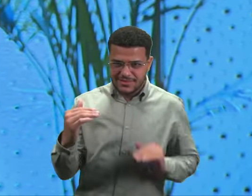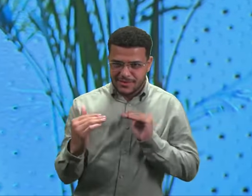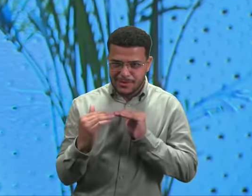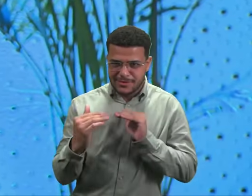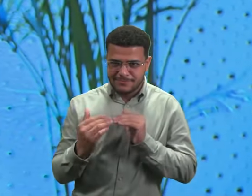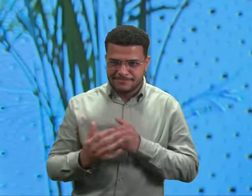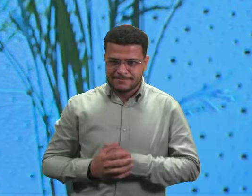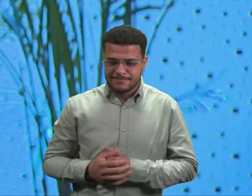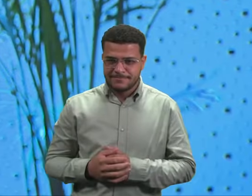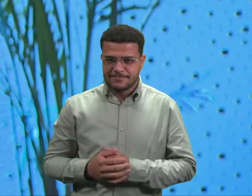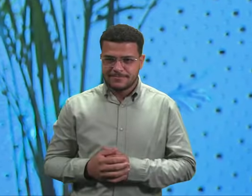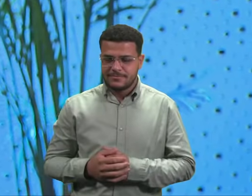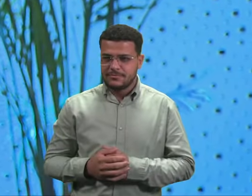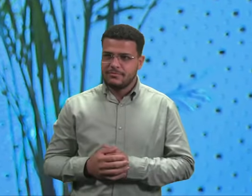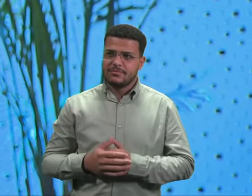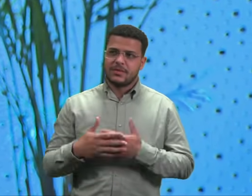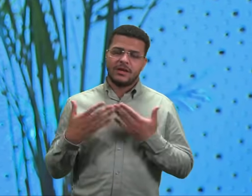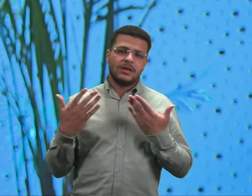E aí,